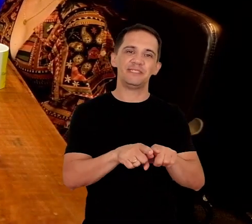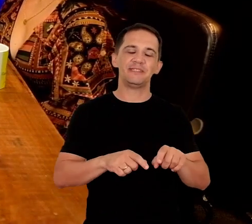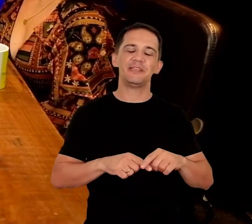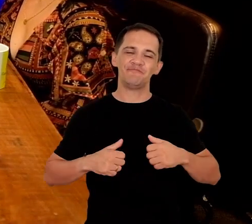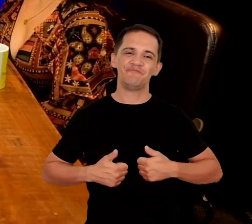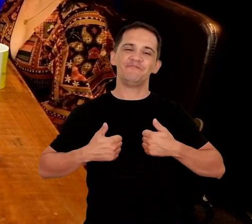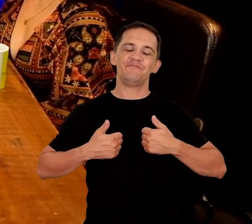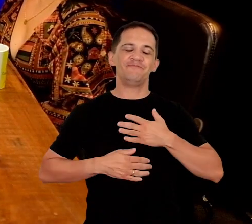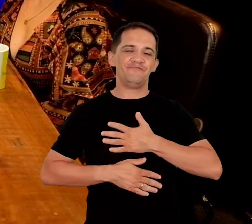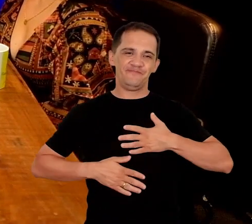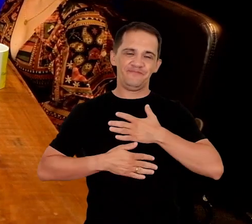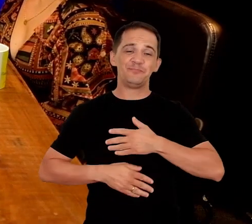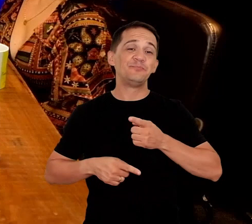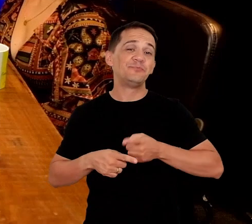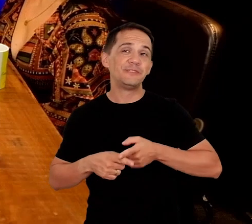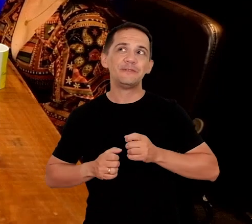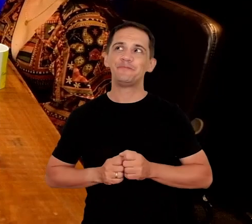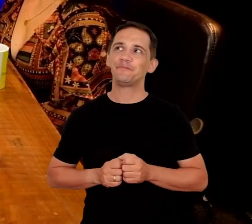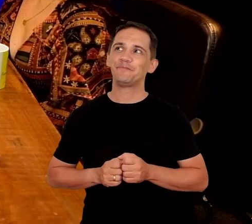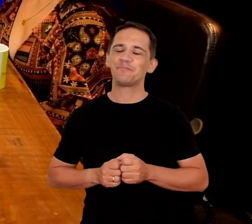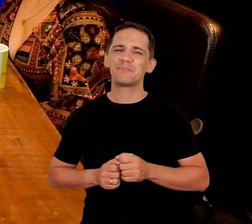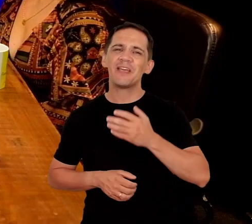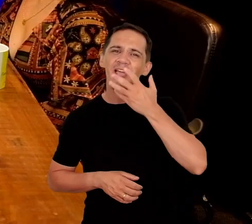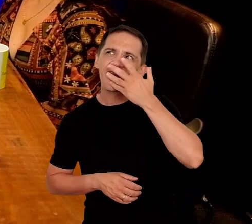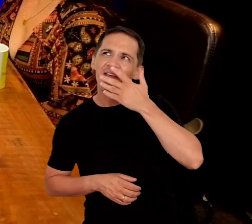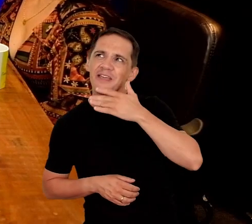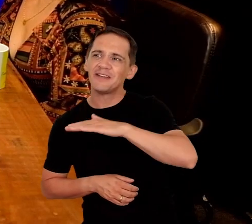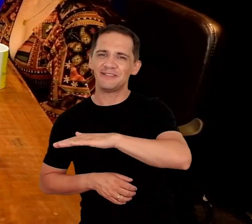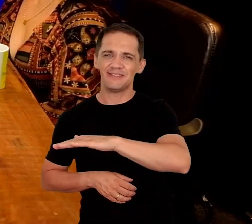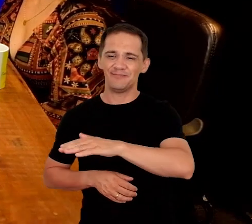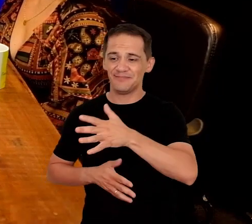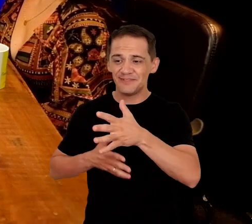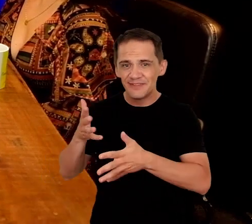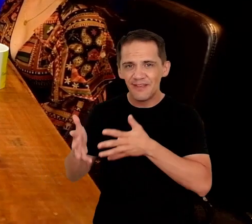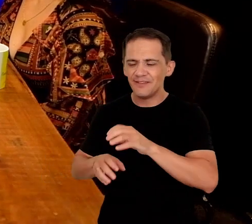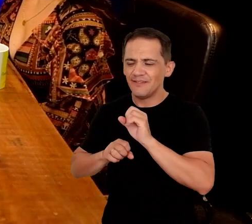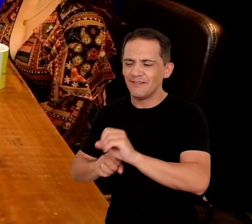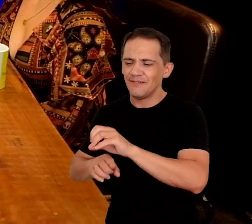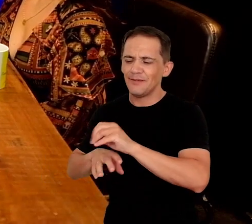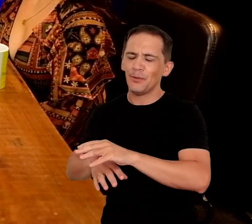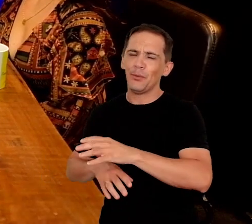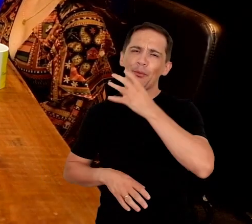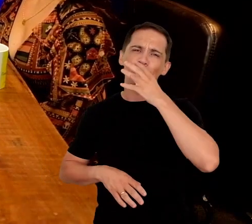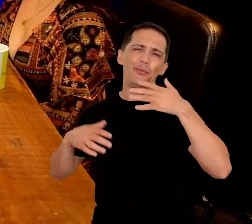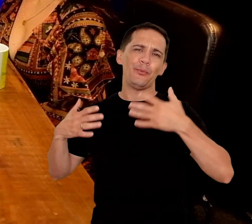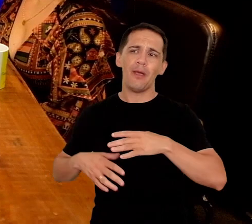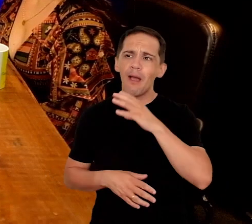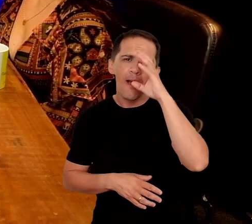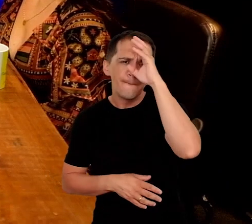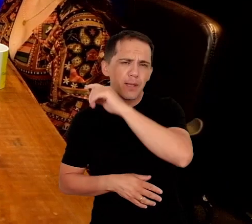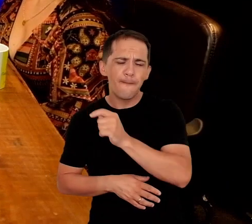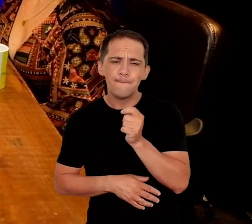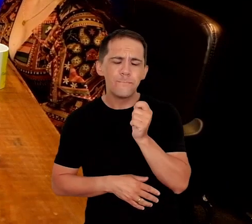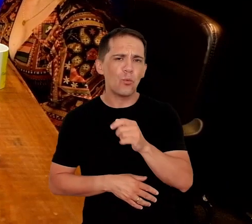porque, assim, ensinar sinais para as crianças é o máximo. Eles aprendem muito rápido.